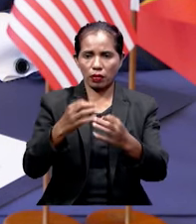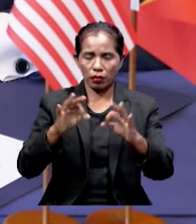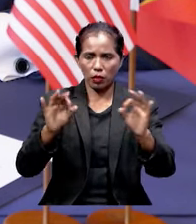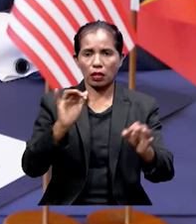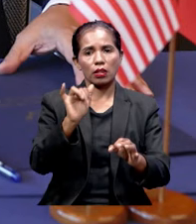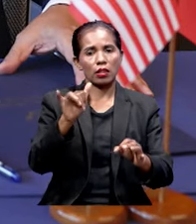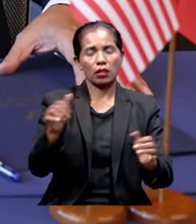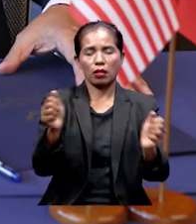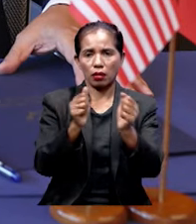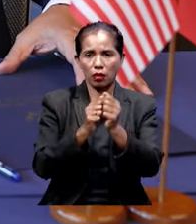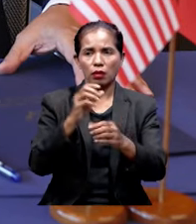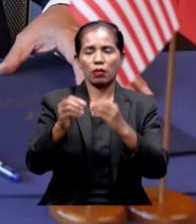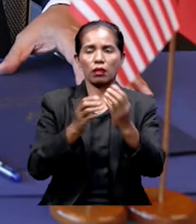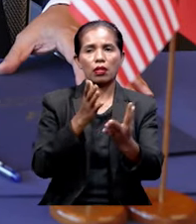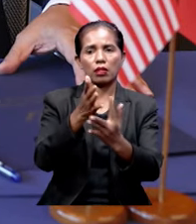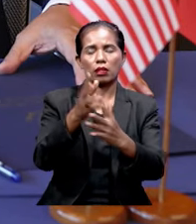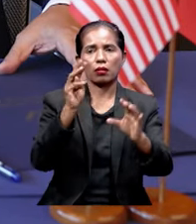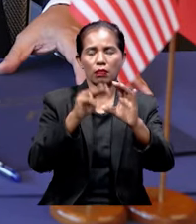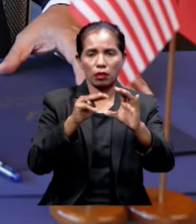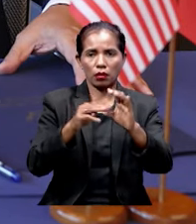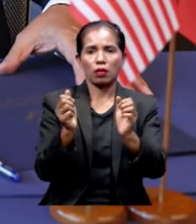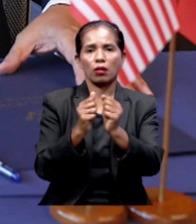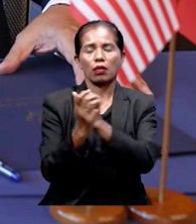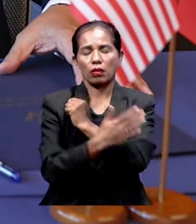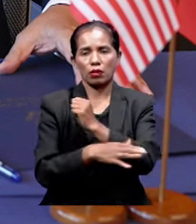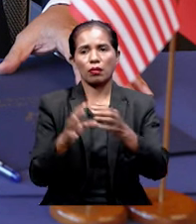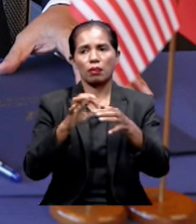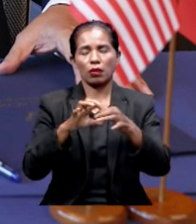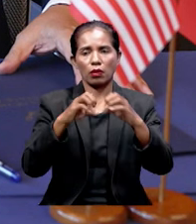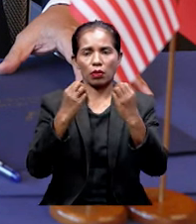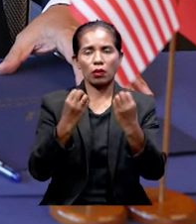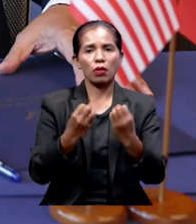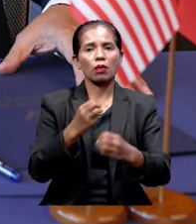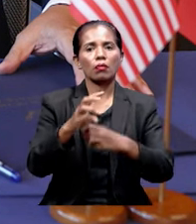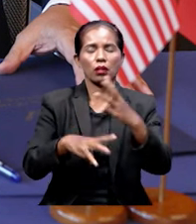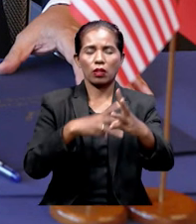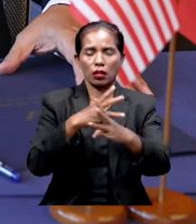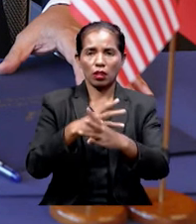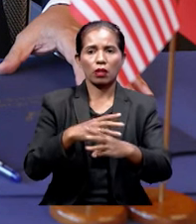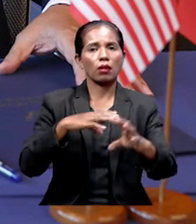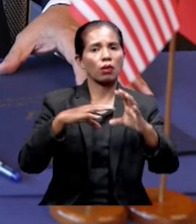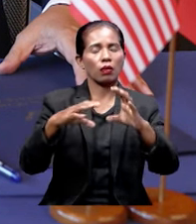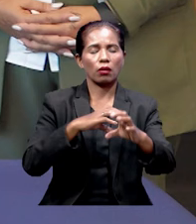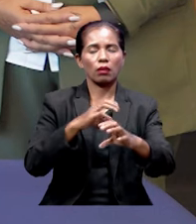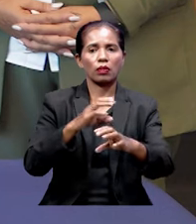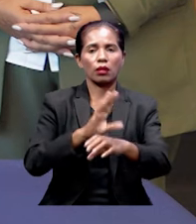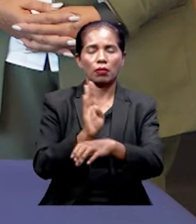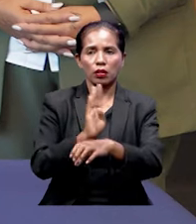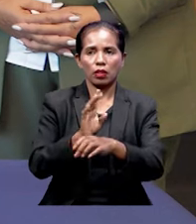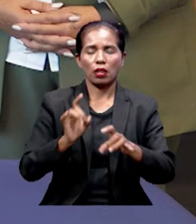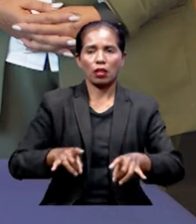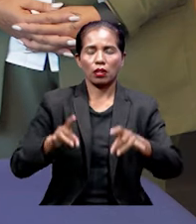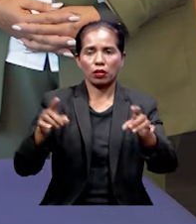acordo bilateral com a base sobre o mercado com a nação membro da Organização Mundial Comércio, Hamutu Kito, Hanessa na Austrália,